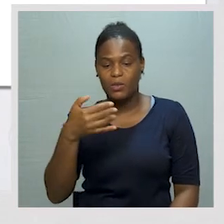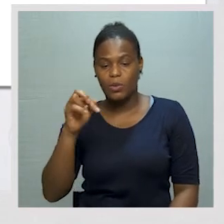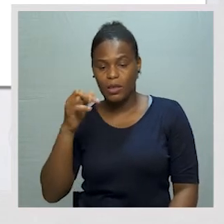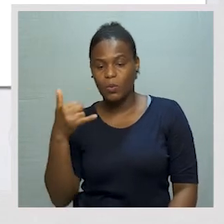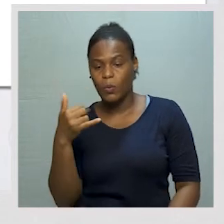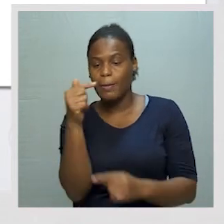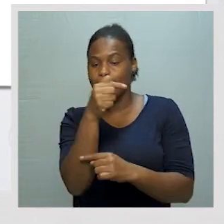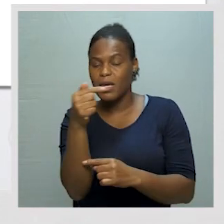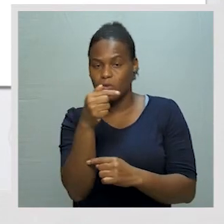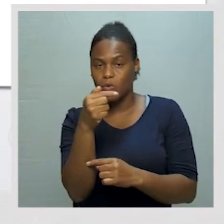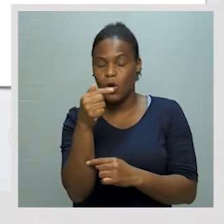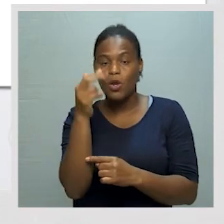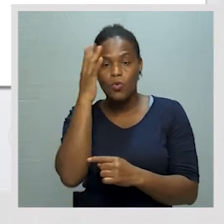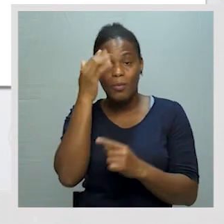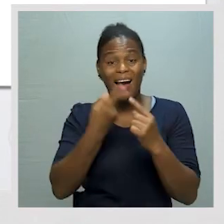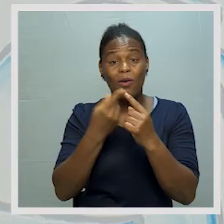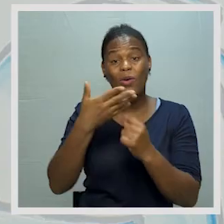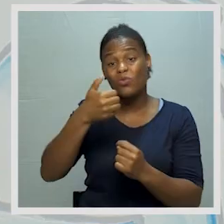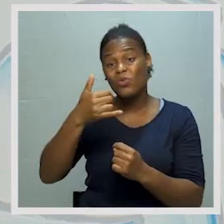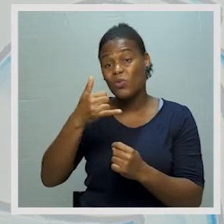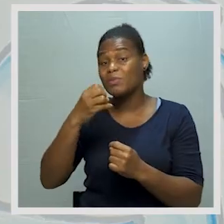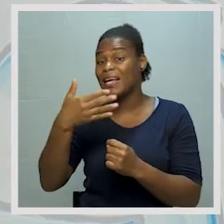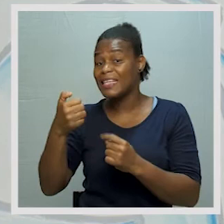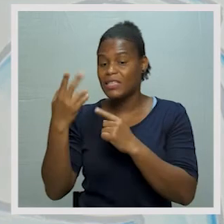165.782, menos o valor do ano anterior,